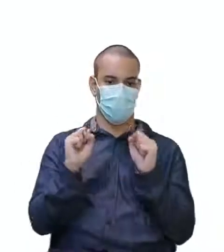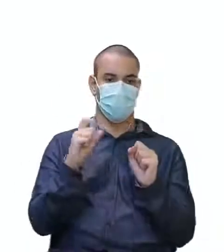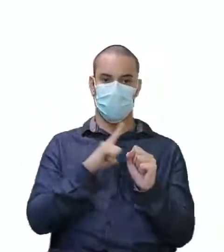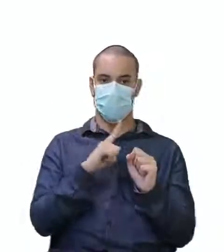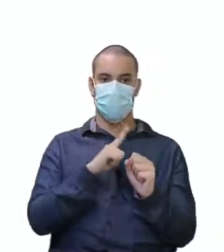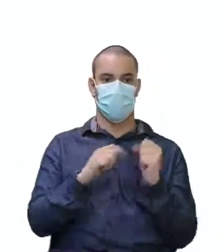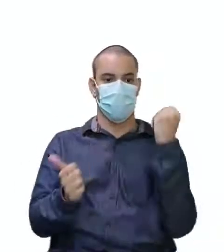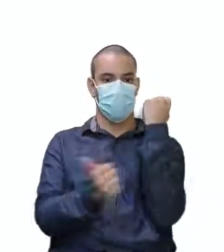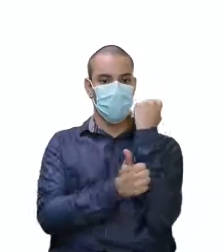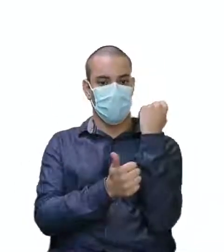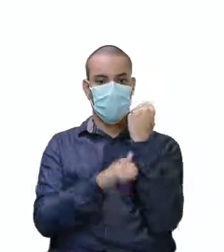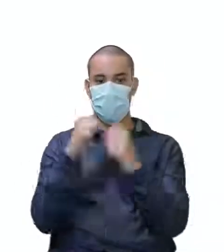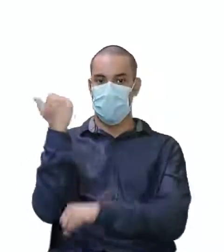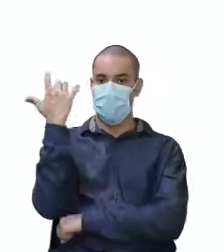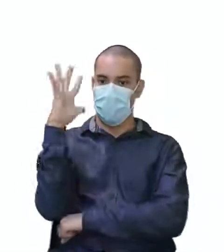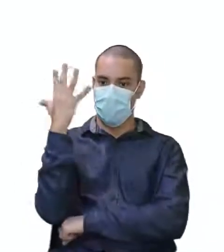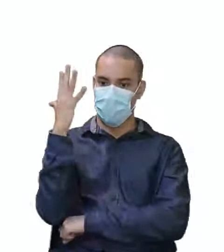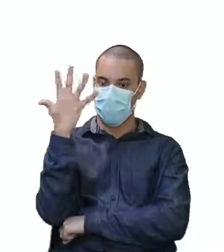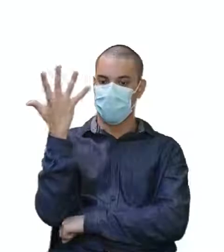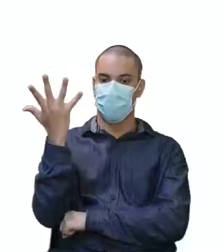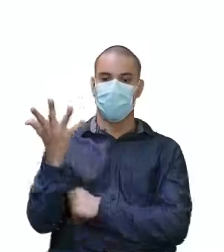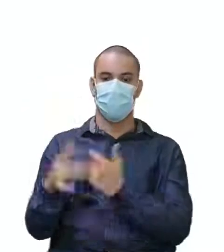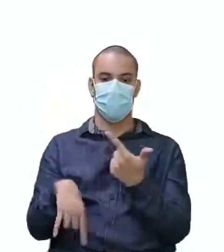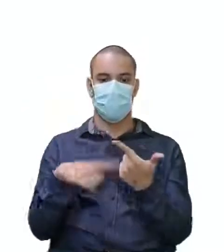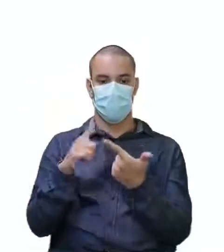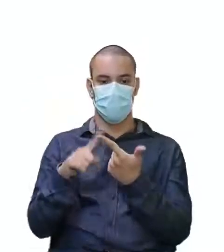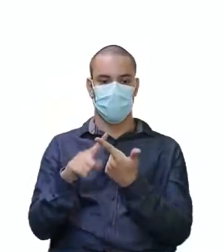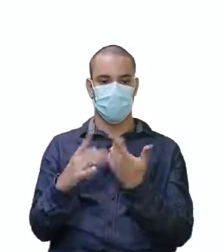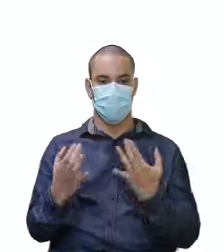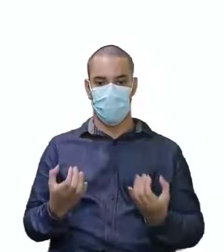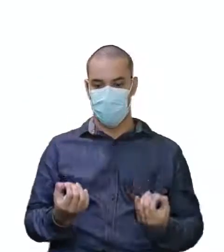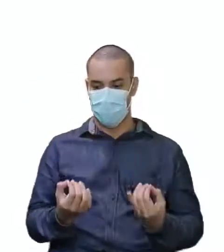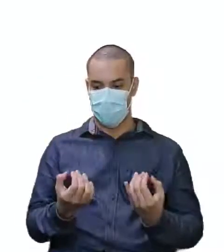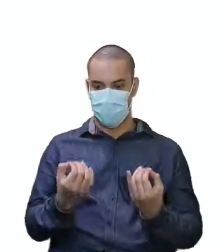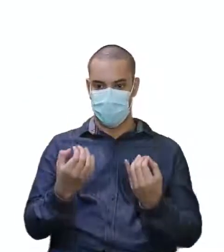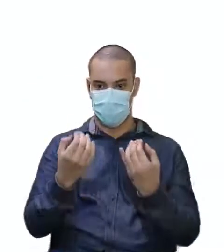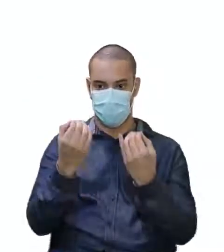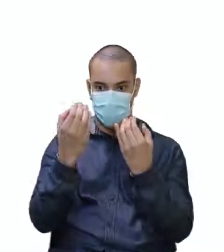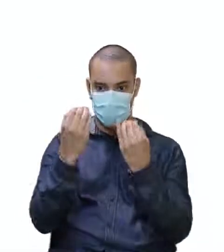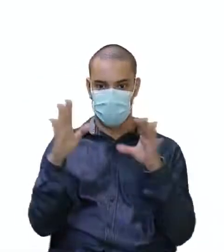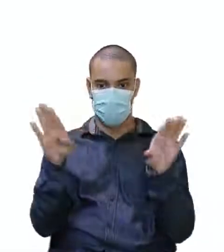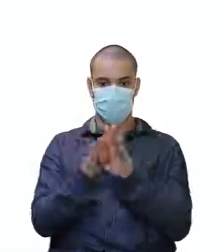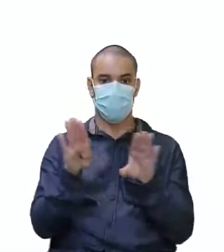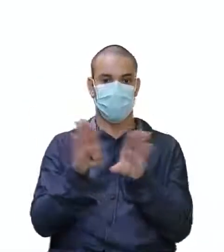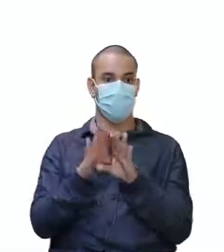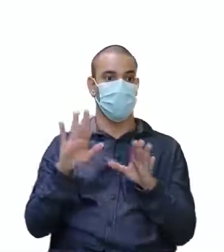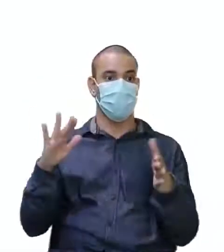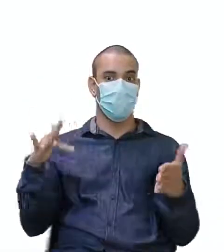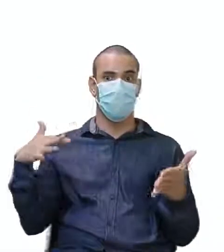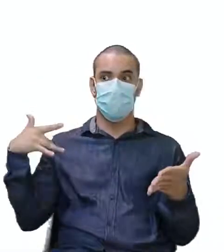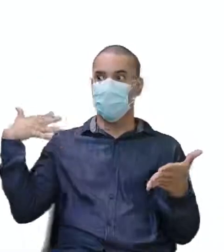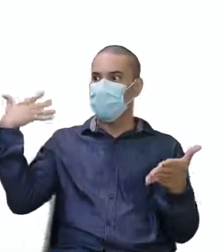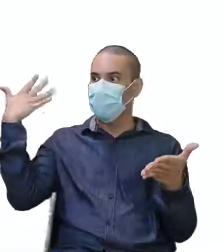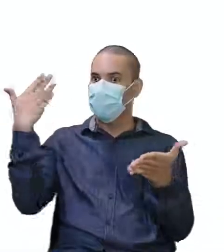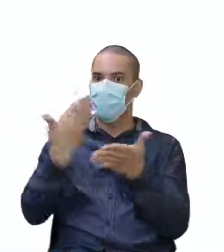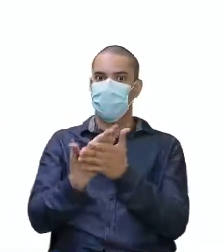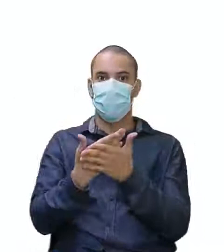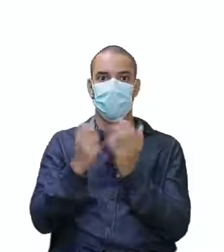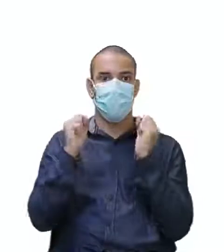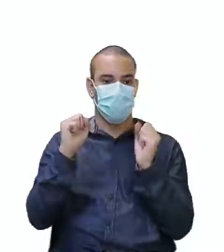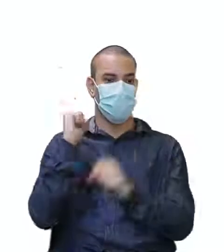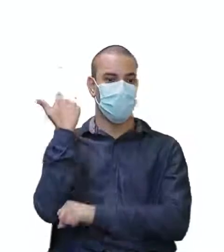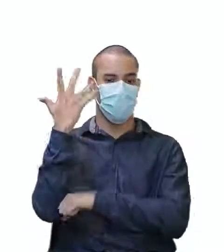ser desde um tronco de árvore, eu falei ainda há pouco do fungo, por exemplo, até toda a extensão de uma